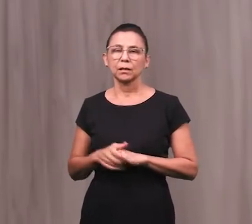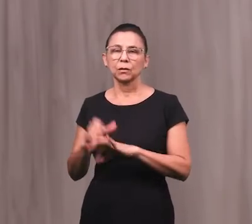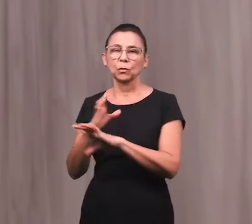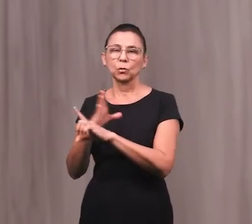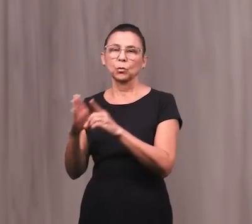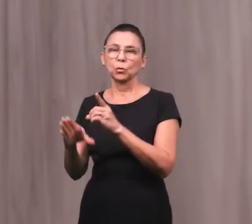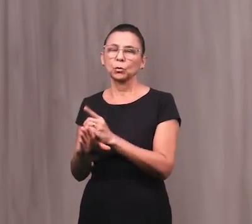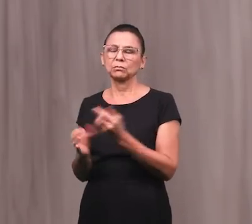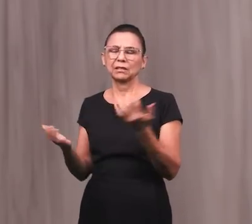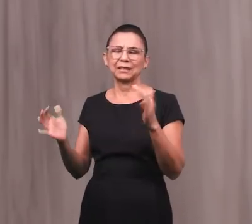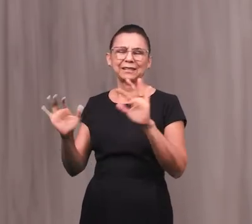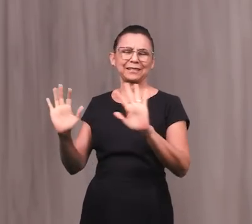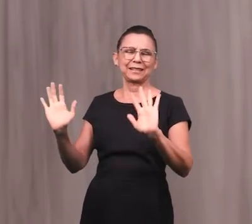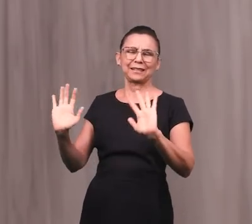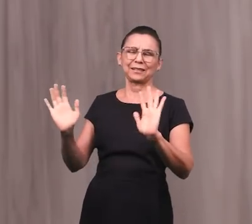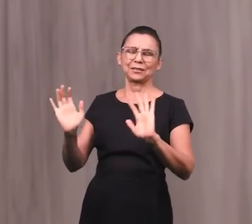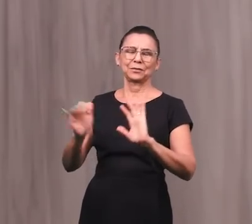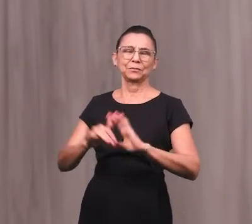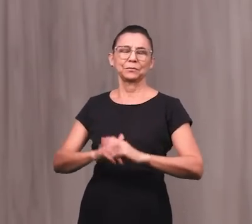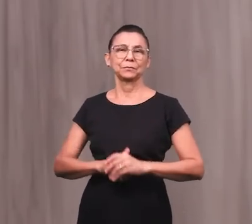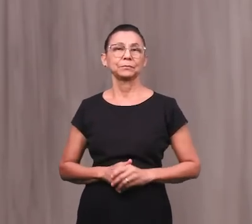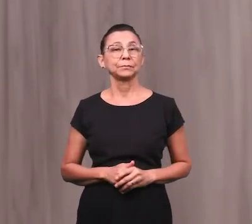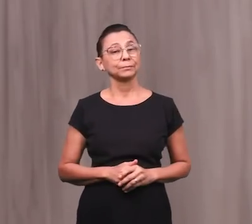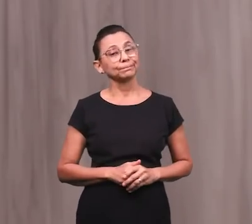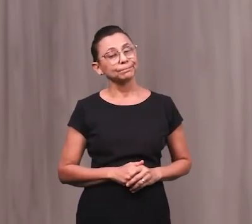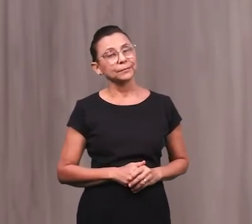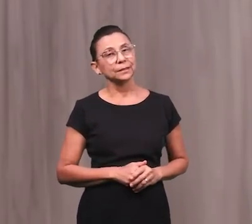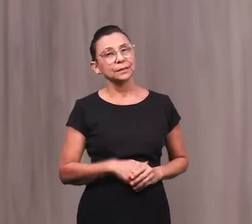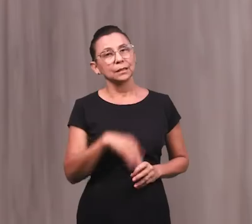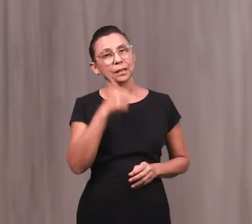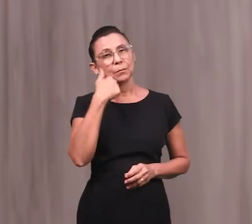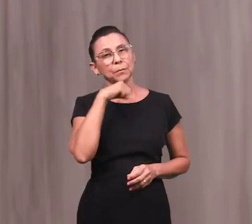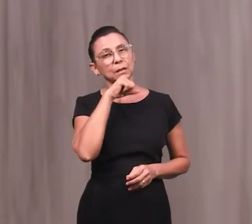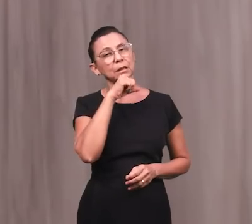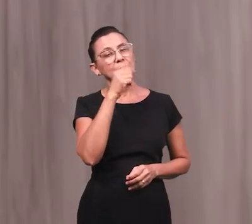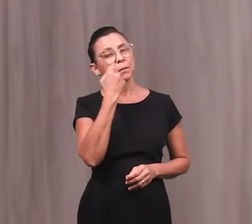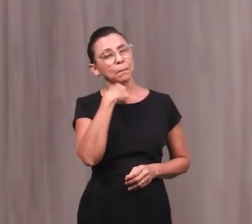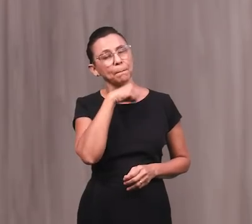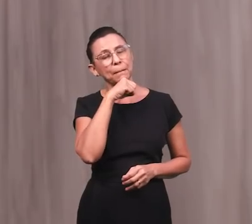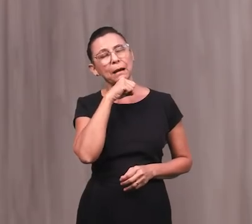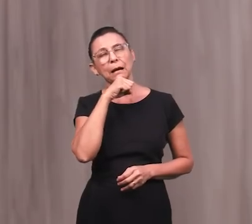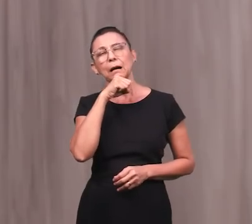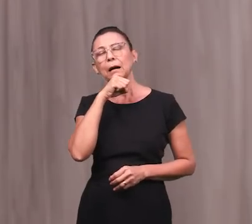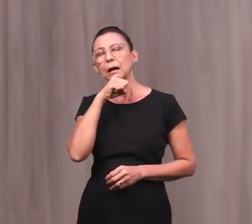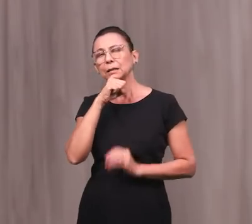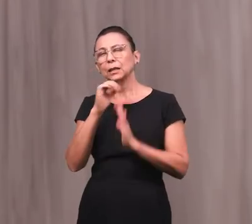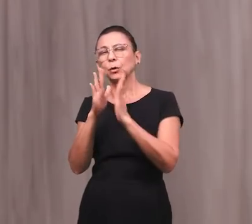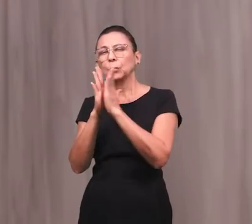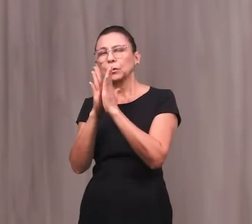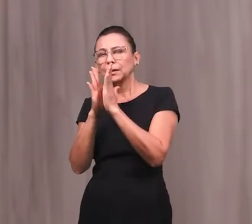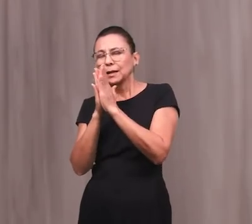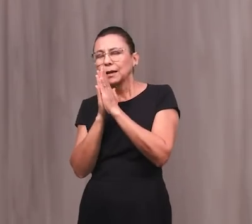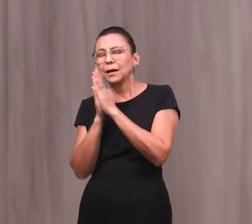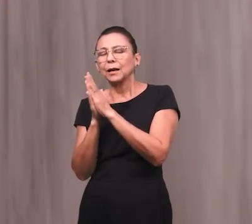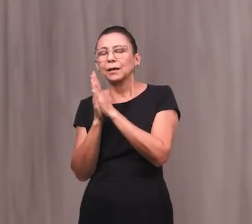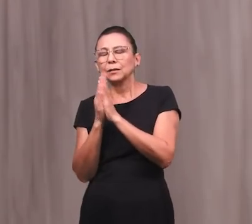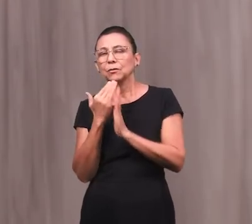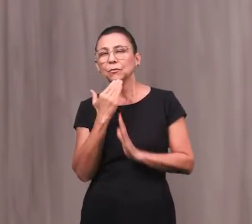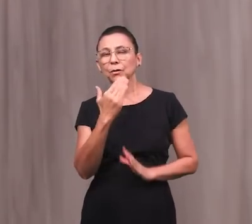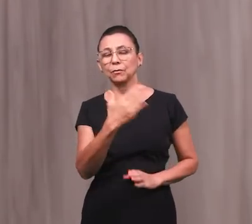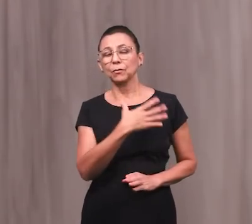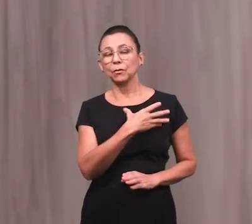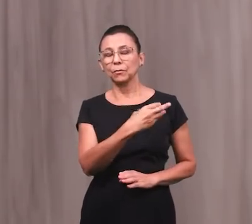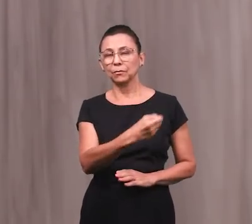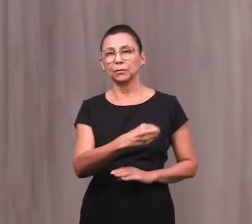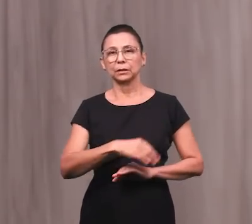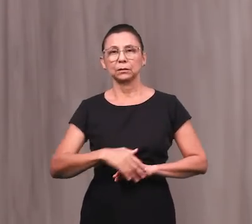cultos. Esse casal ele tem usado os meios de graça a favor da vida desse filho.